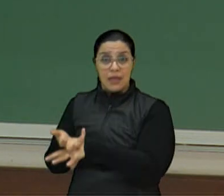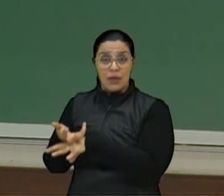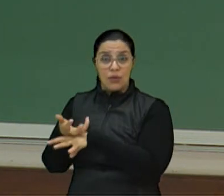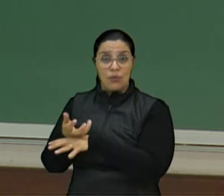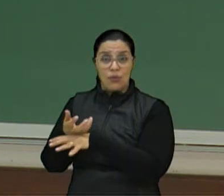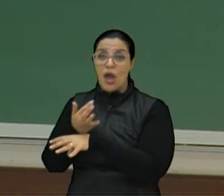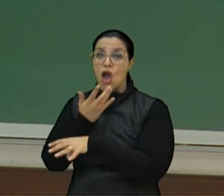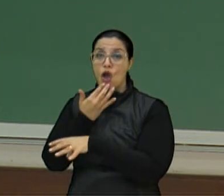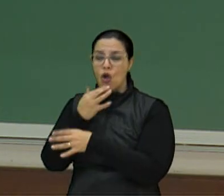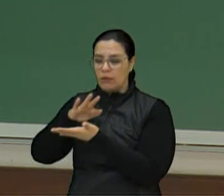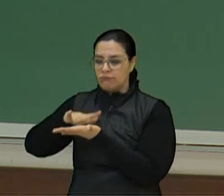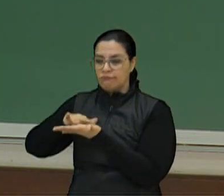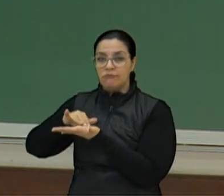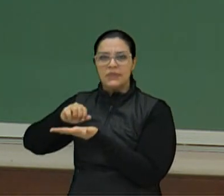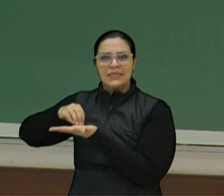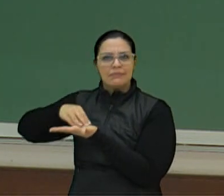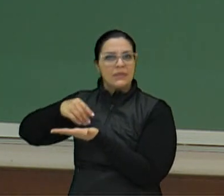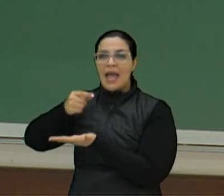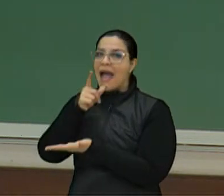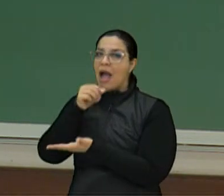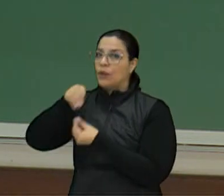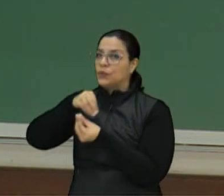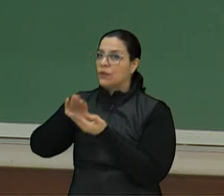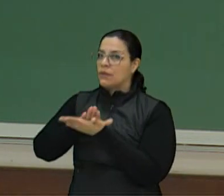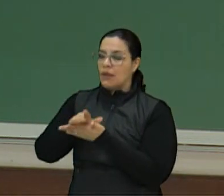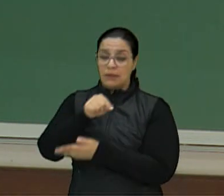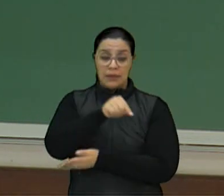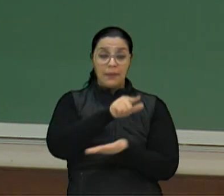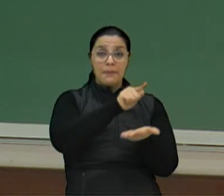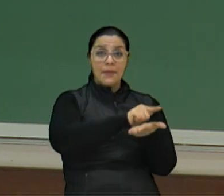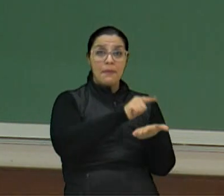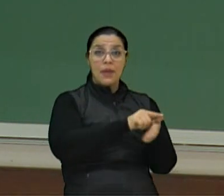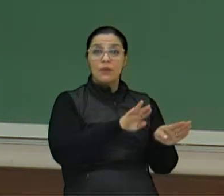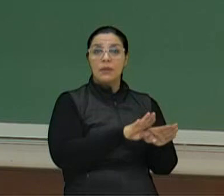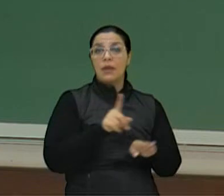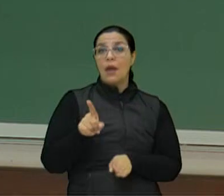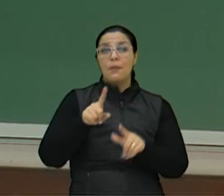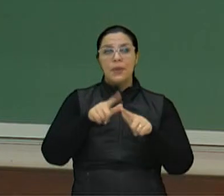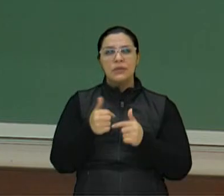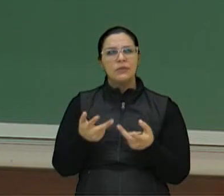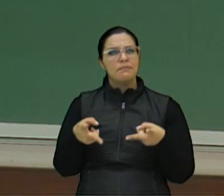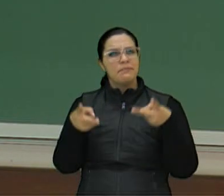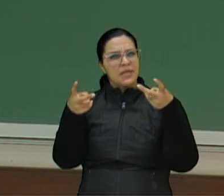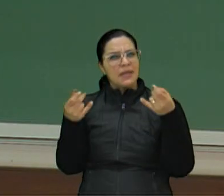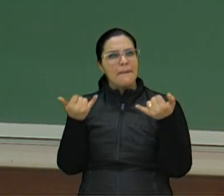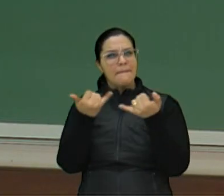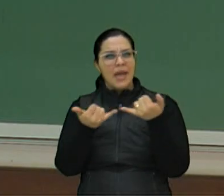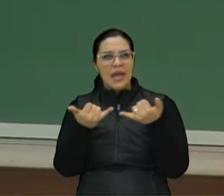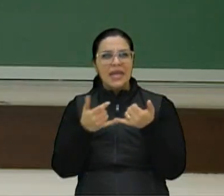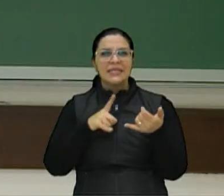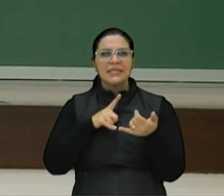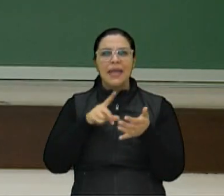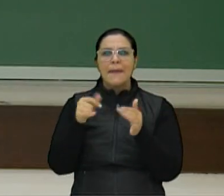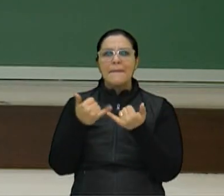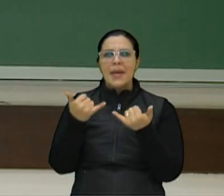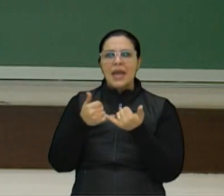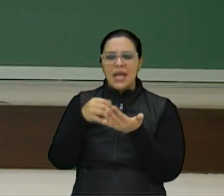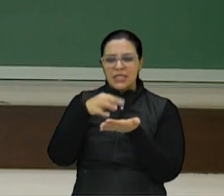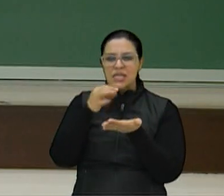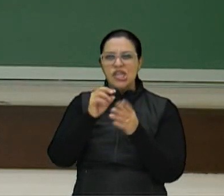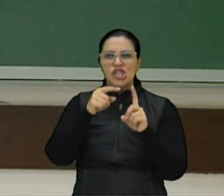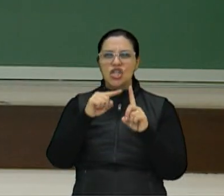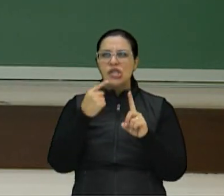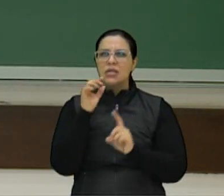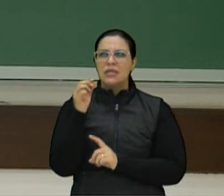ser mais detalhada. Se você observar na imagem, dá para a gente ver como se fosse aquelas nervuras que tem na